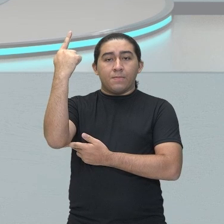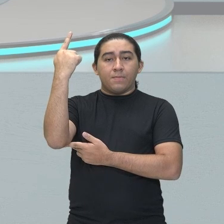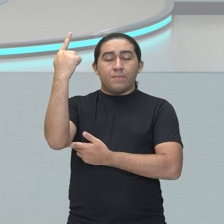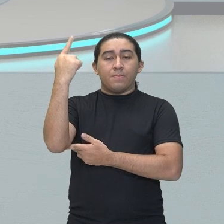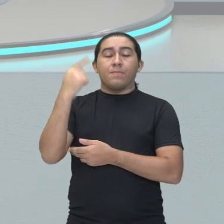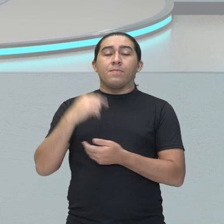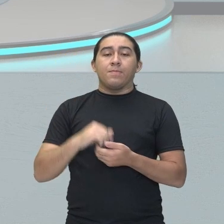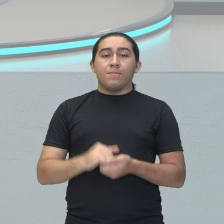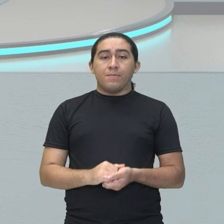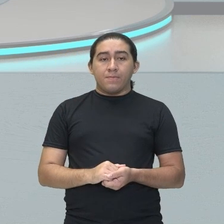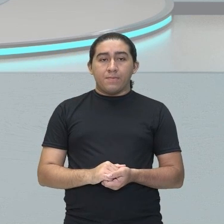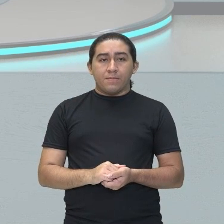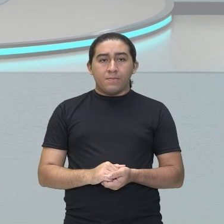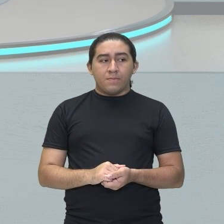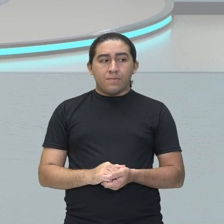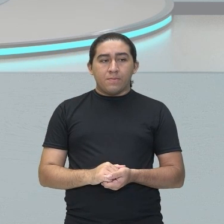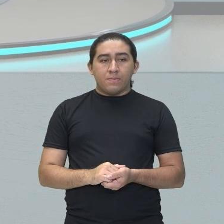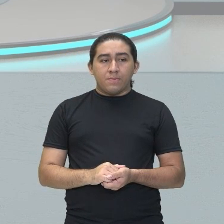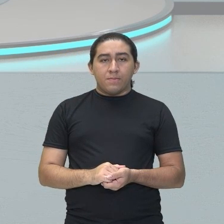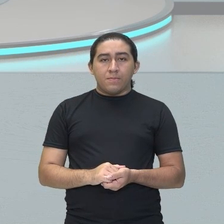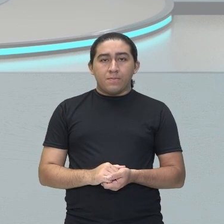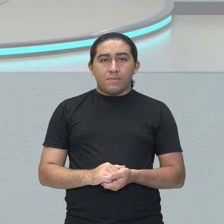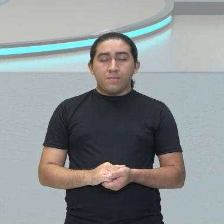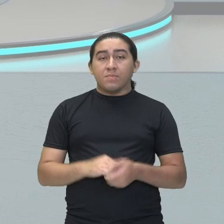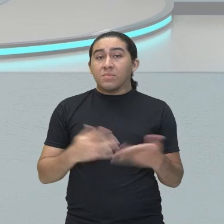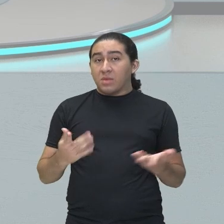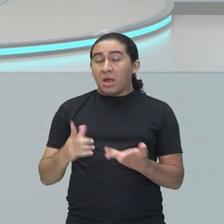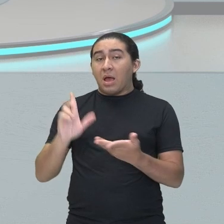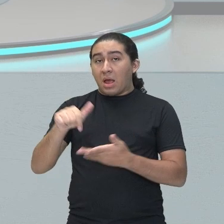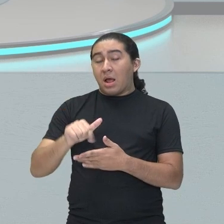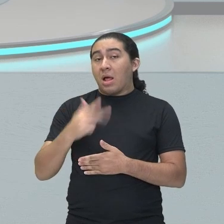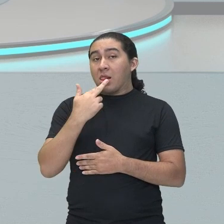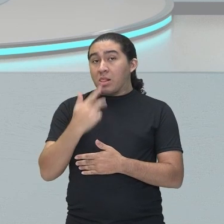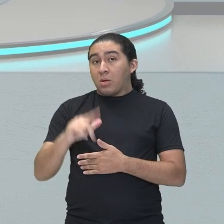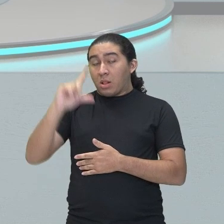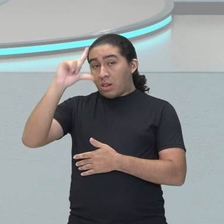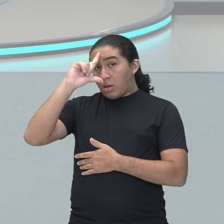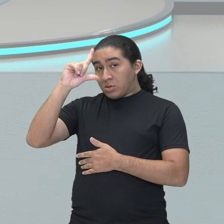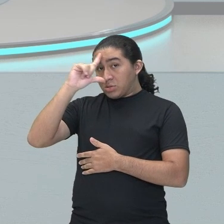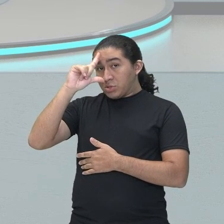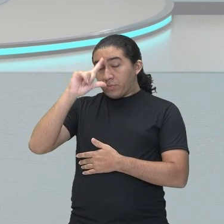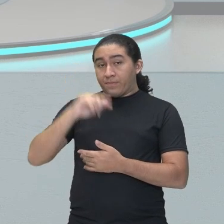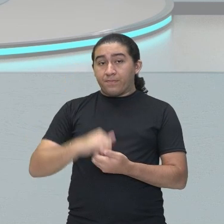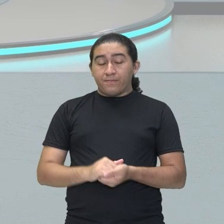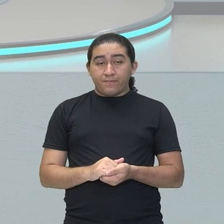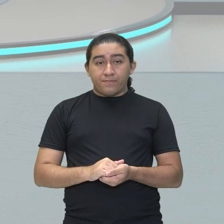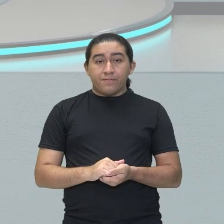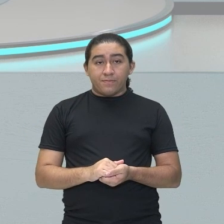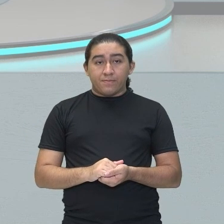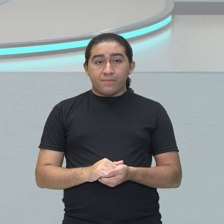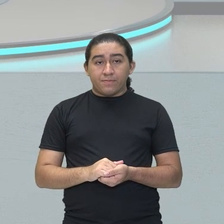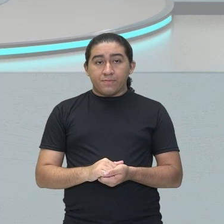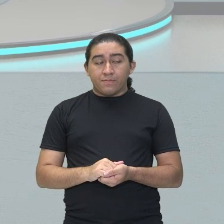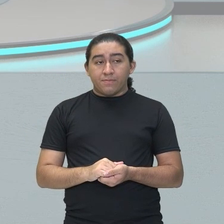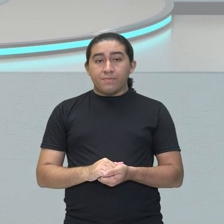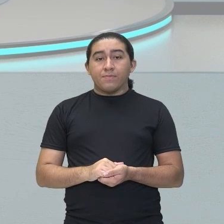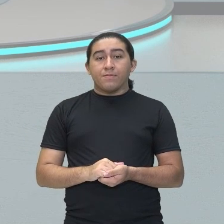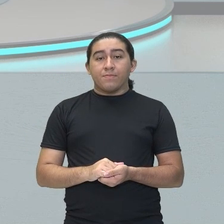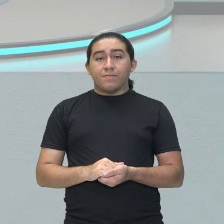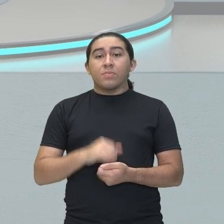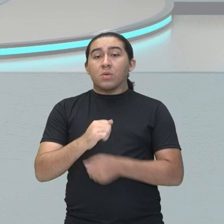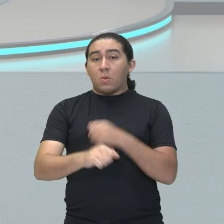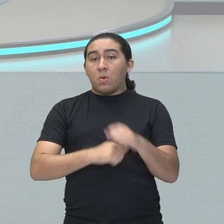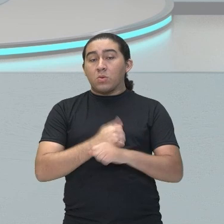Oratio. Então, tudo escrito aí no latim, né? E essa obra dele é de 1778. Mais uma obra